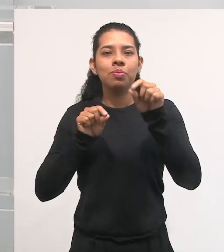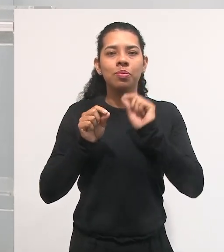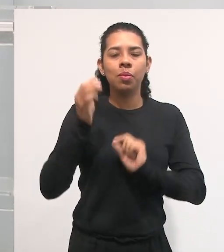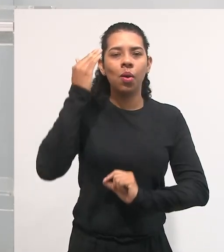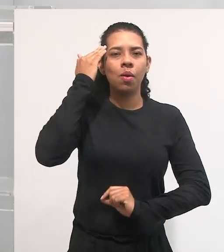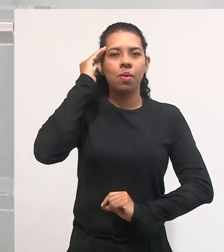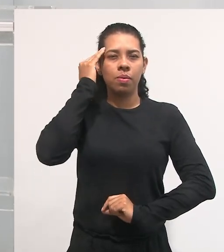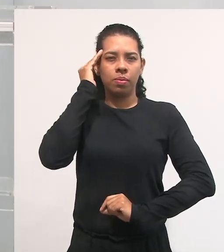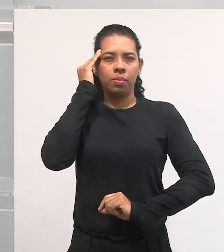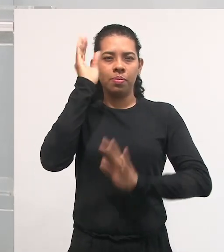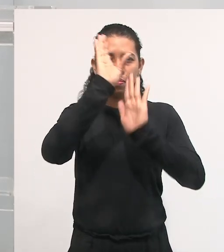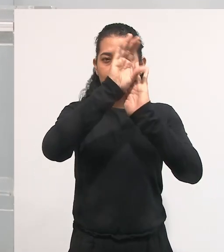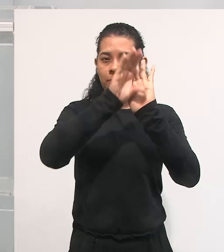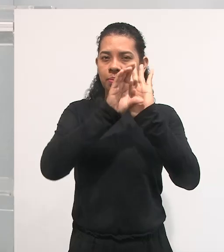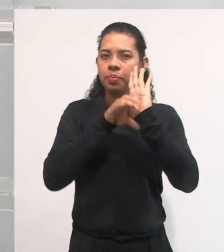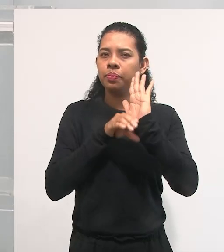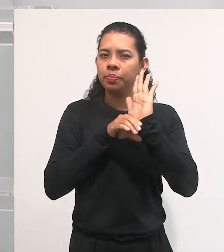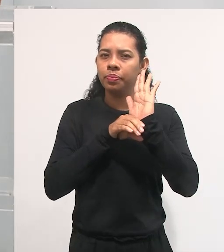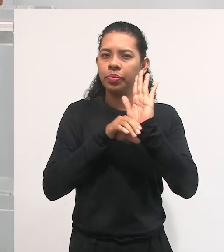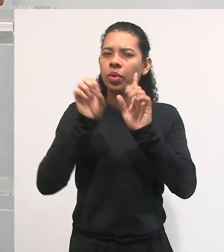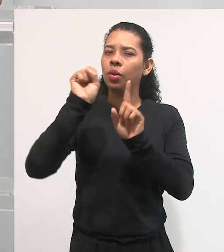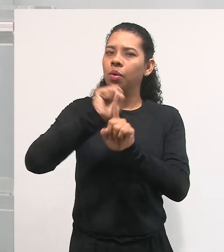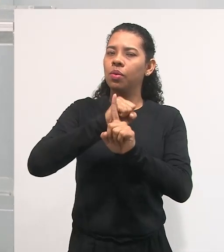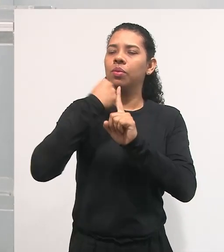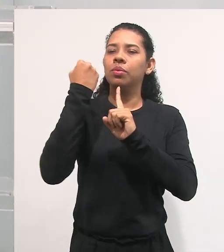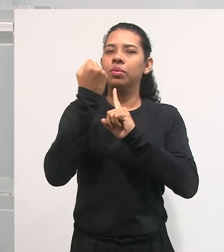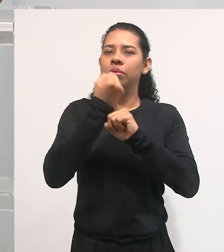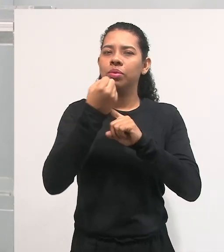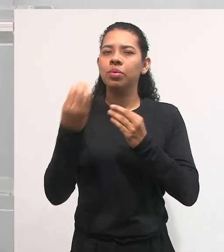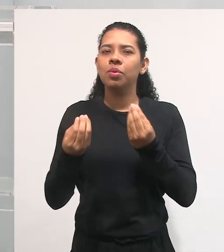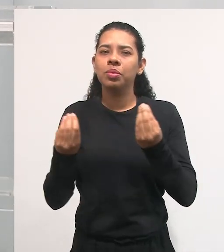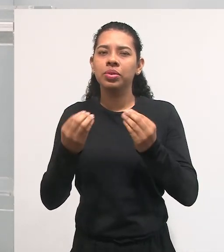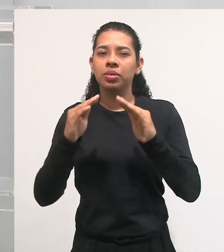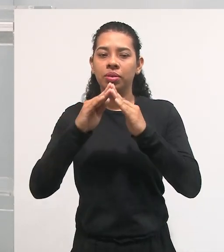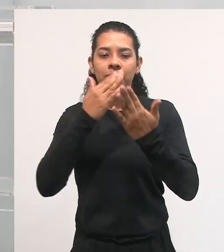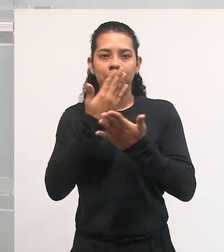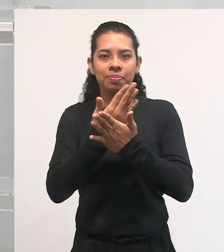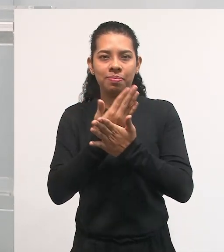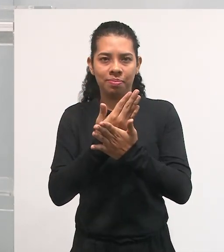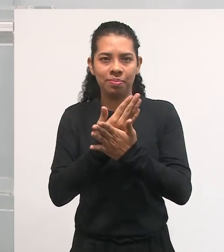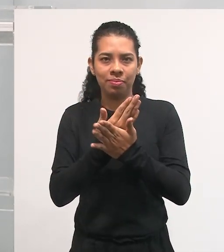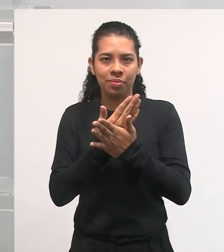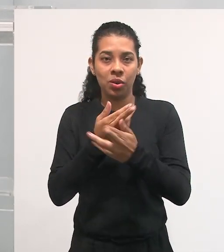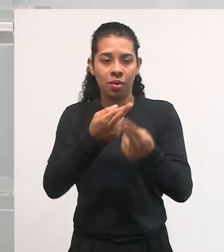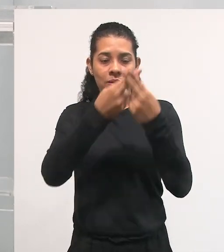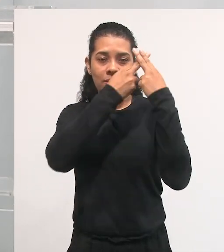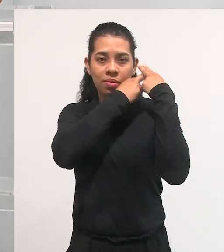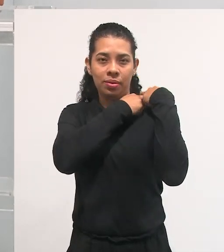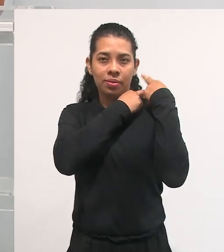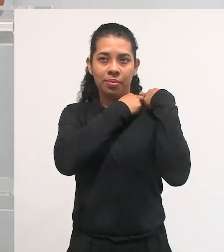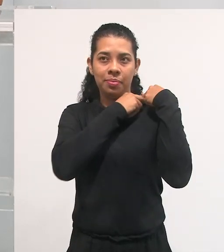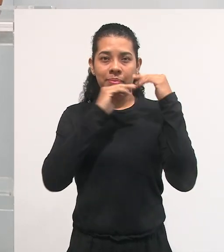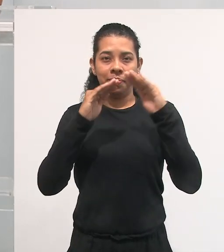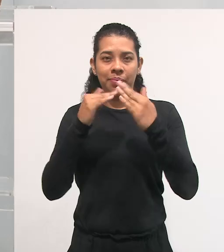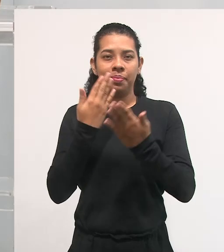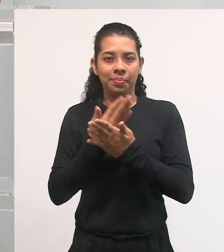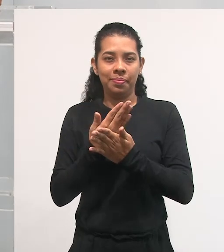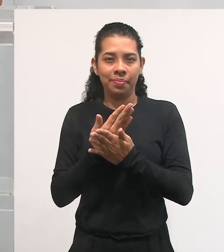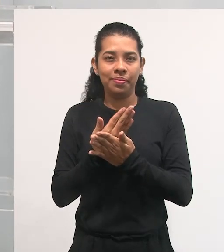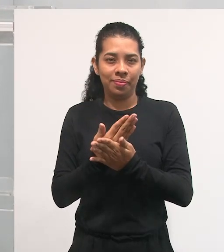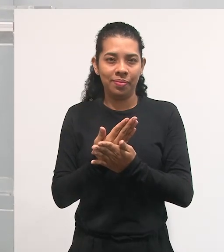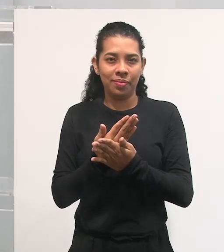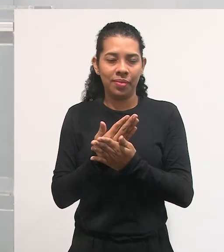conceito que eu tenho sobre esses elementos sobre Que tipo de sociedade Que tipo de escola Qual que é a função da